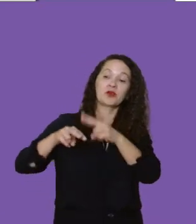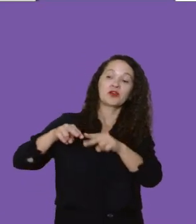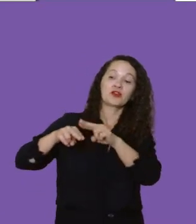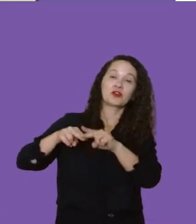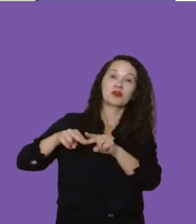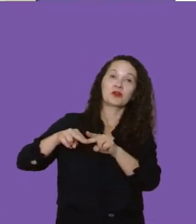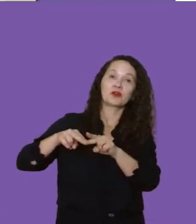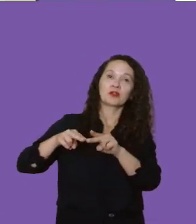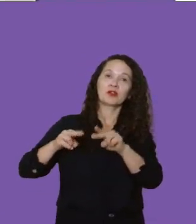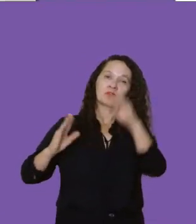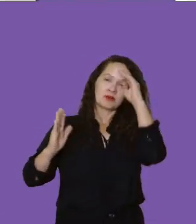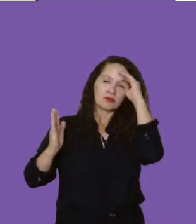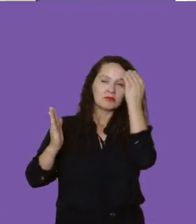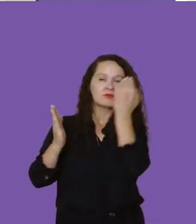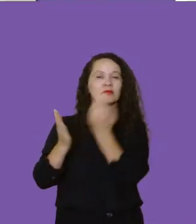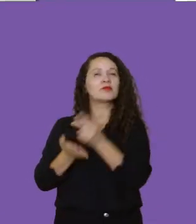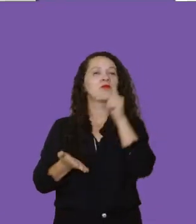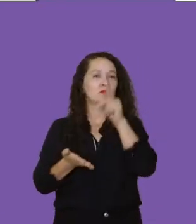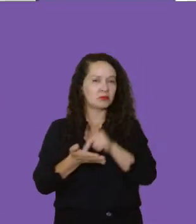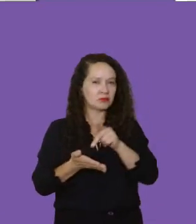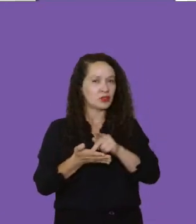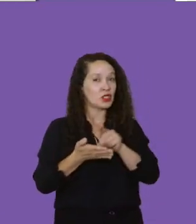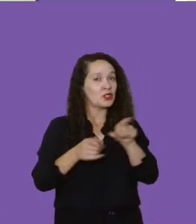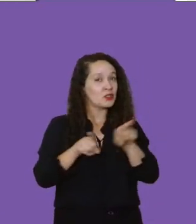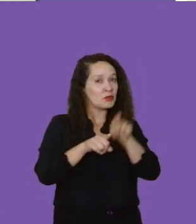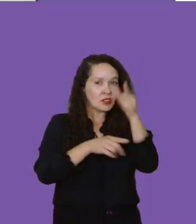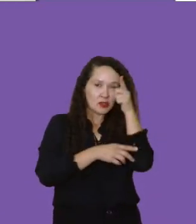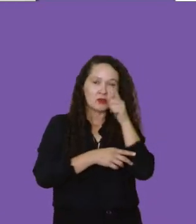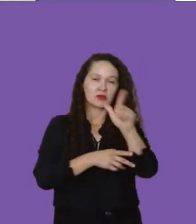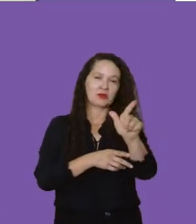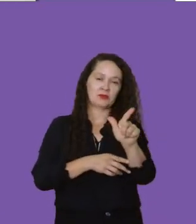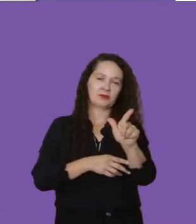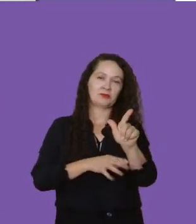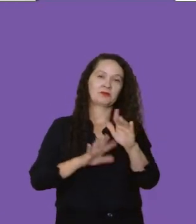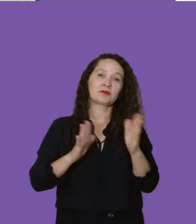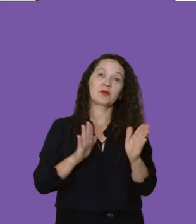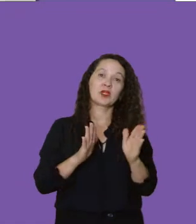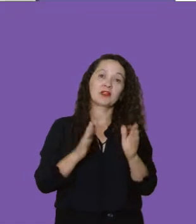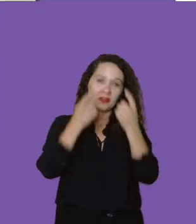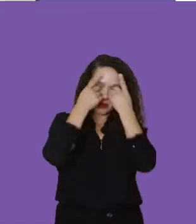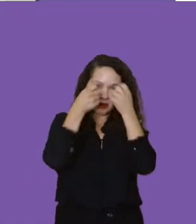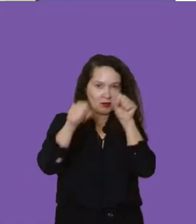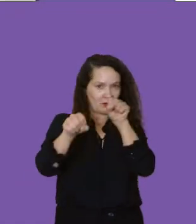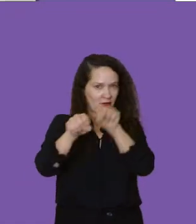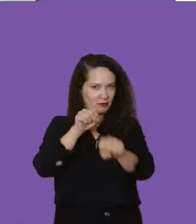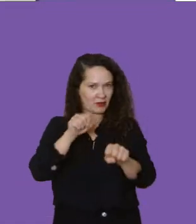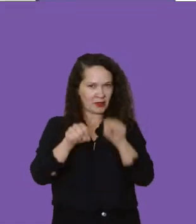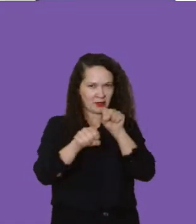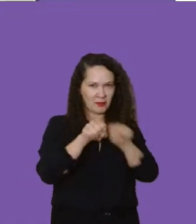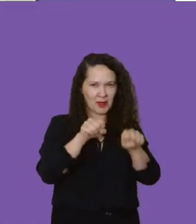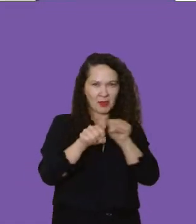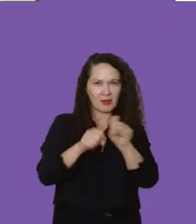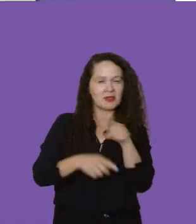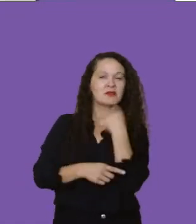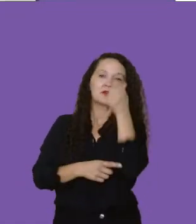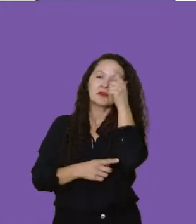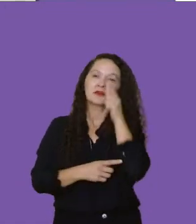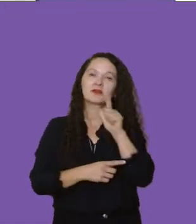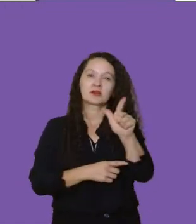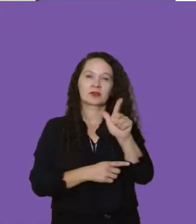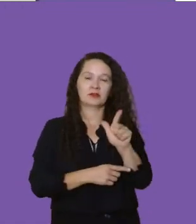sendo realmente conquistada. Na questão da violência, nós